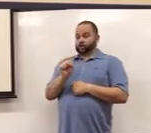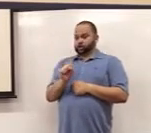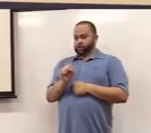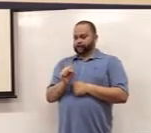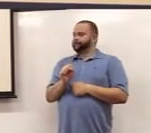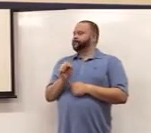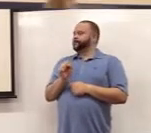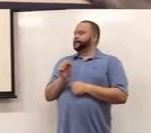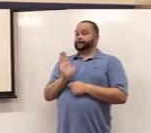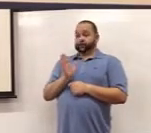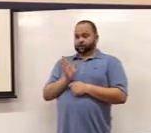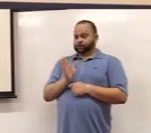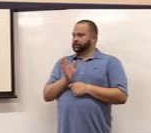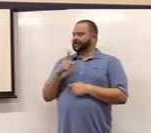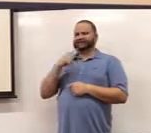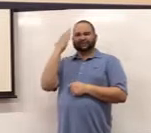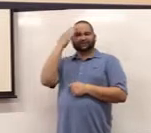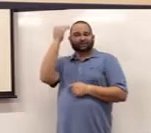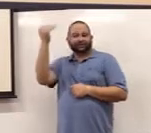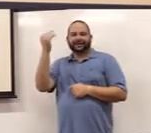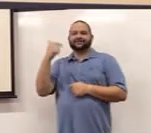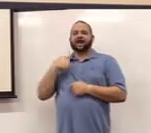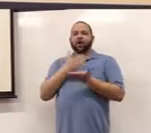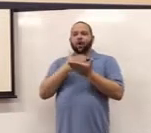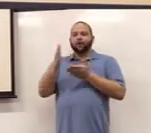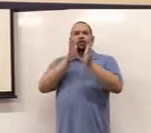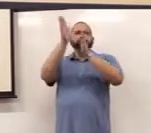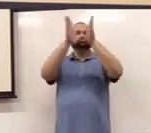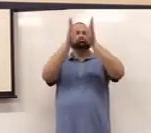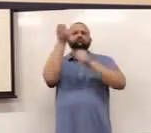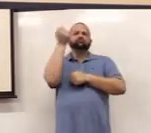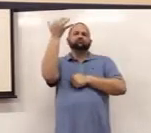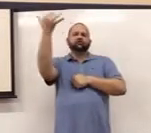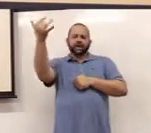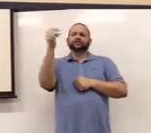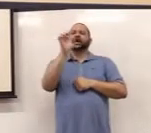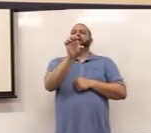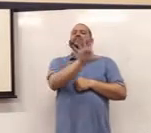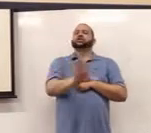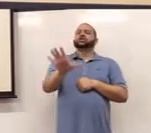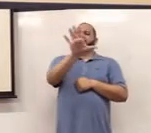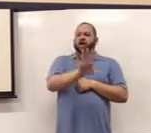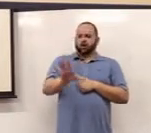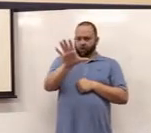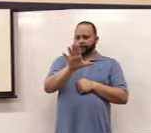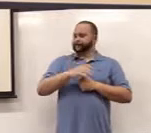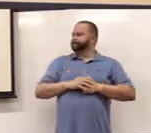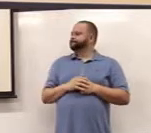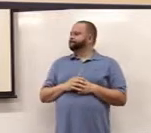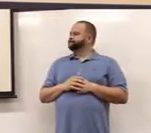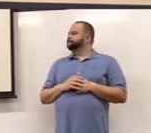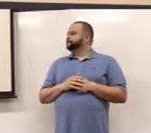começa a excursionar, ela já tinha muito sucesso, ela começa a excursionar pela Europa, e dizem que existiu uma